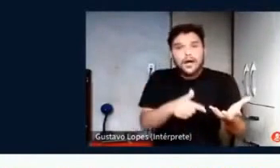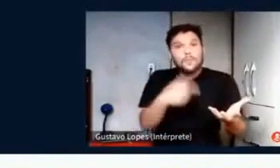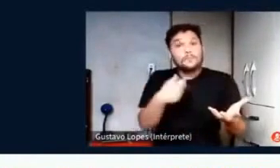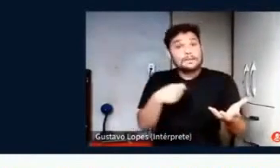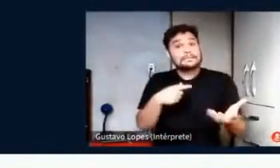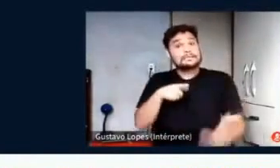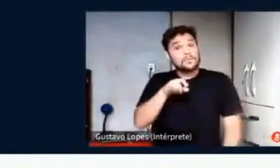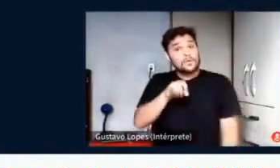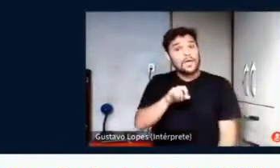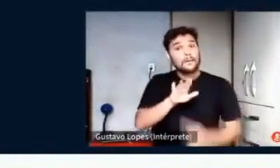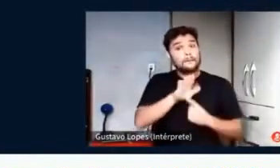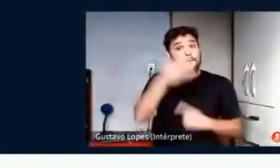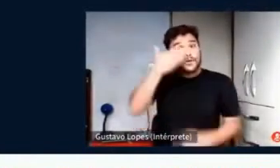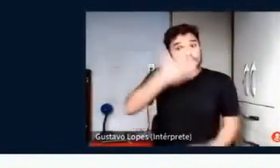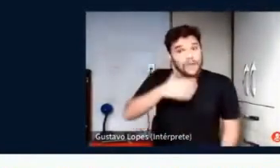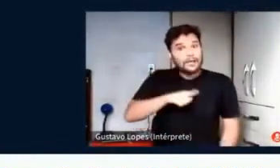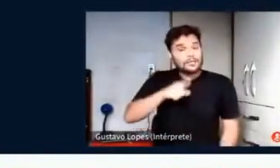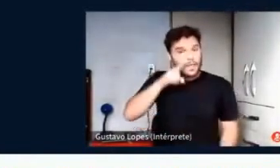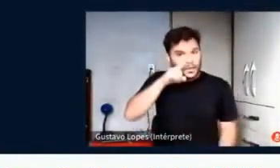risco